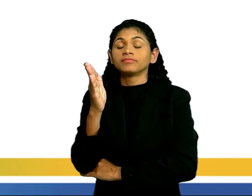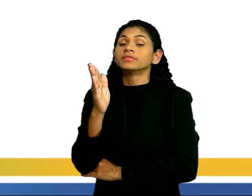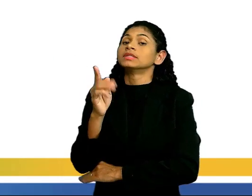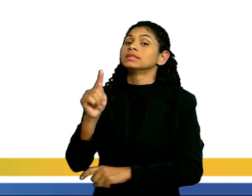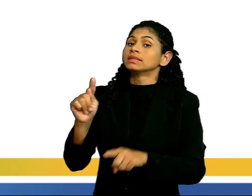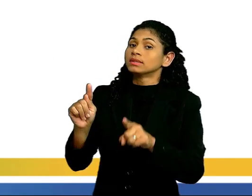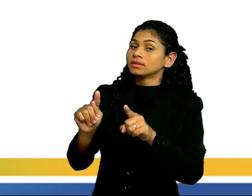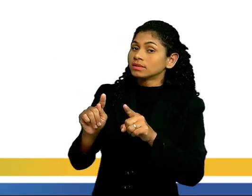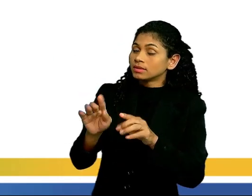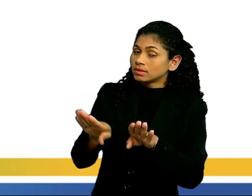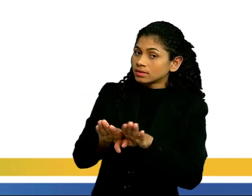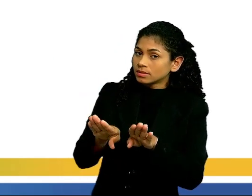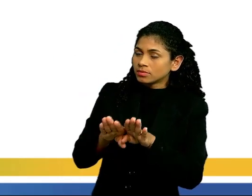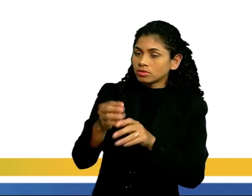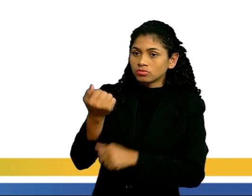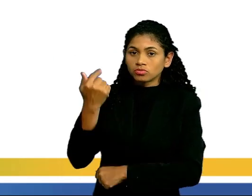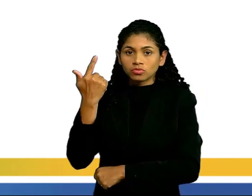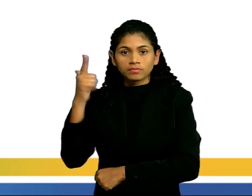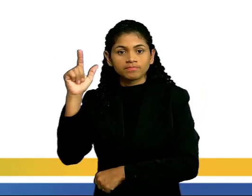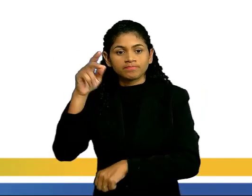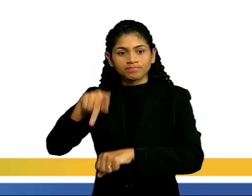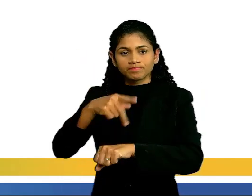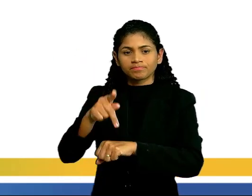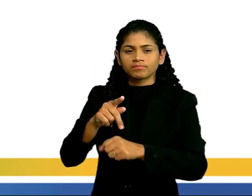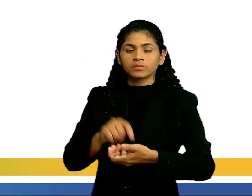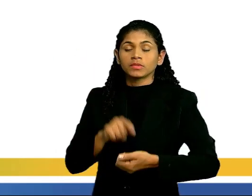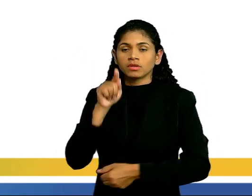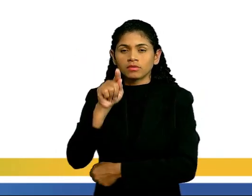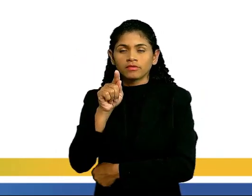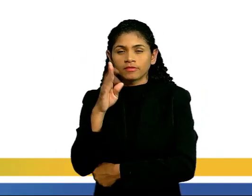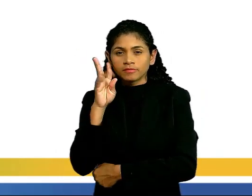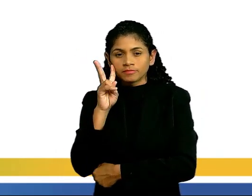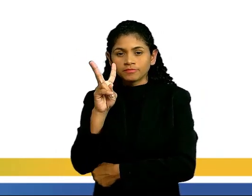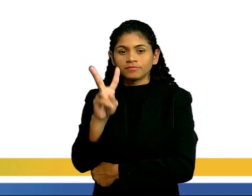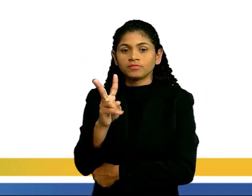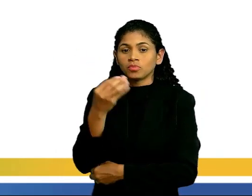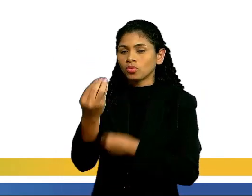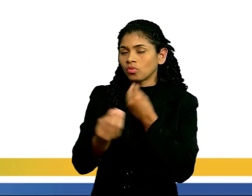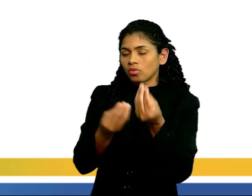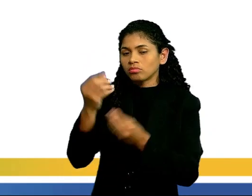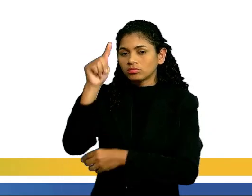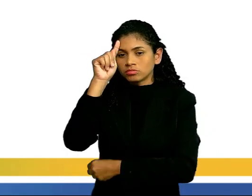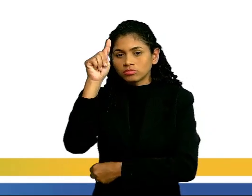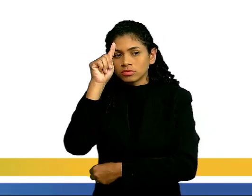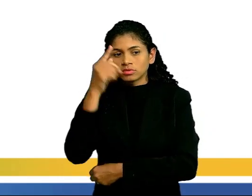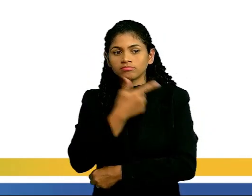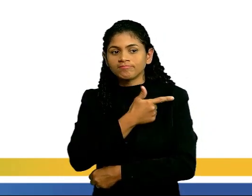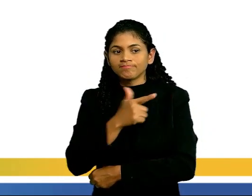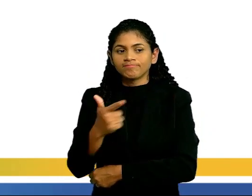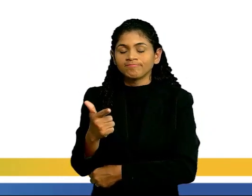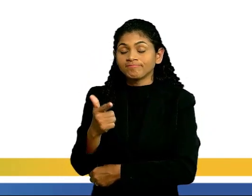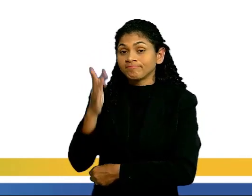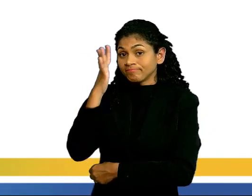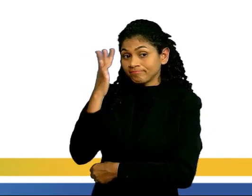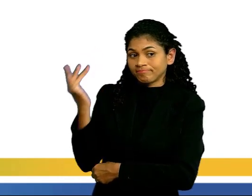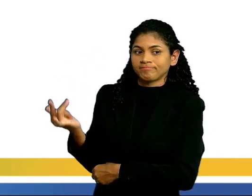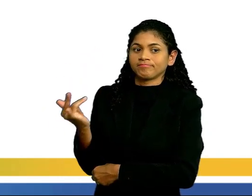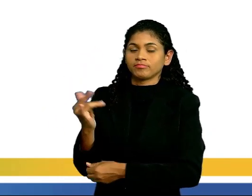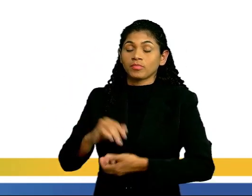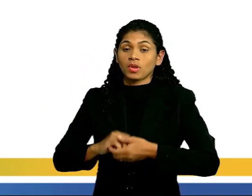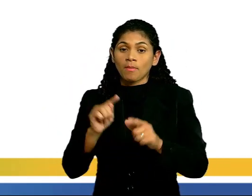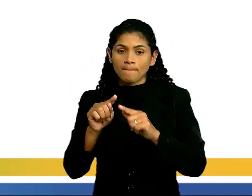quem não tem amanhã. E vai perceber com a tristeza que, mesmo tendo sido escrito na década